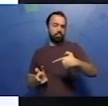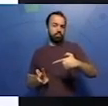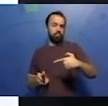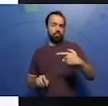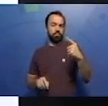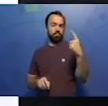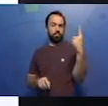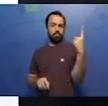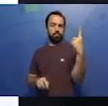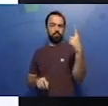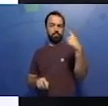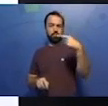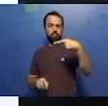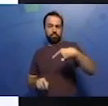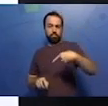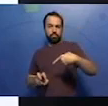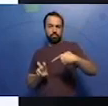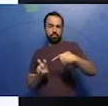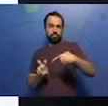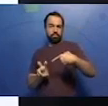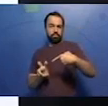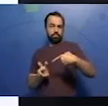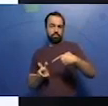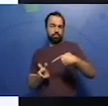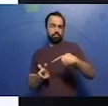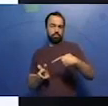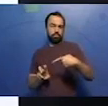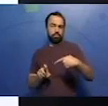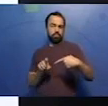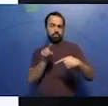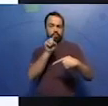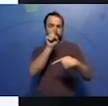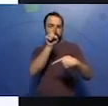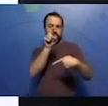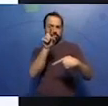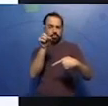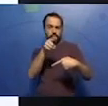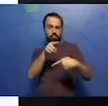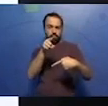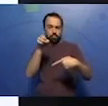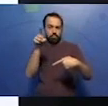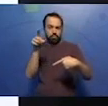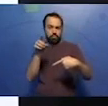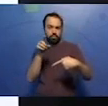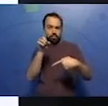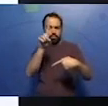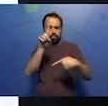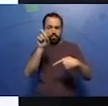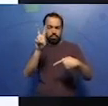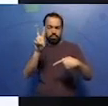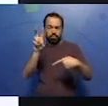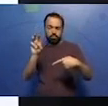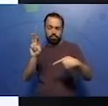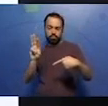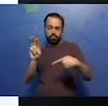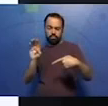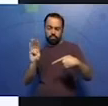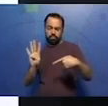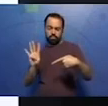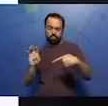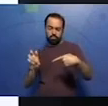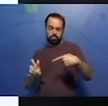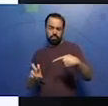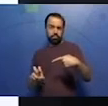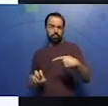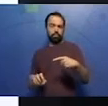número 12 até o número 5, temos 5 intervalos de 5 minutos. Portanto, 5 vezes